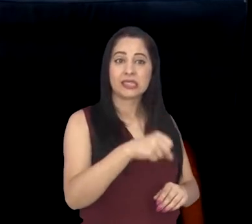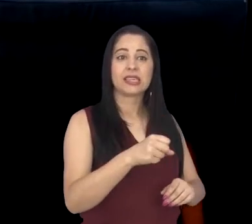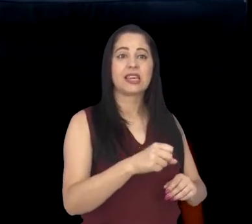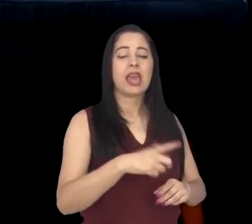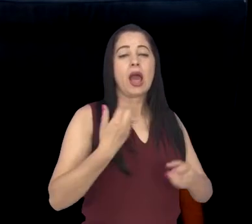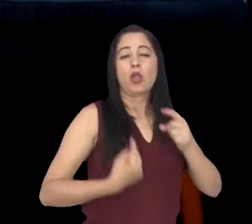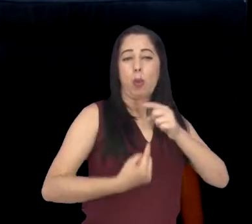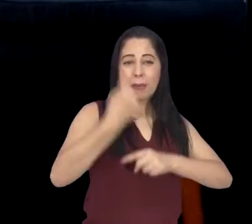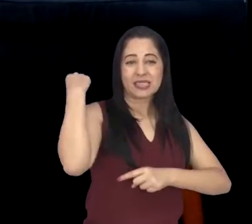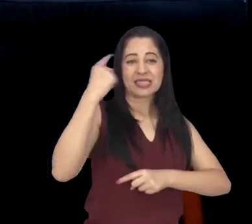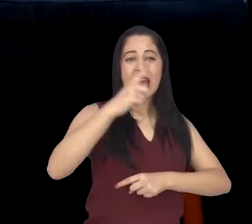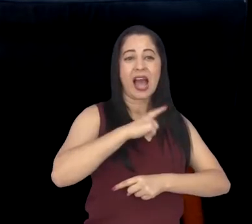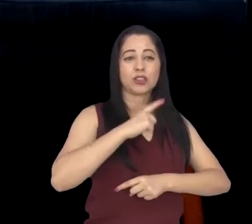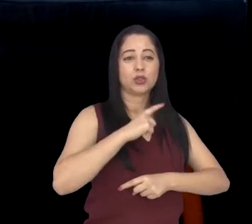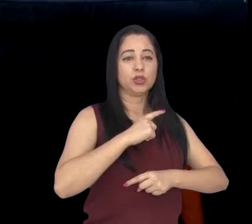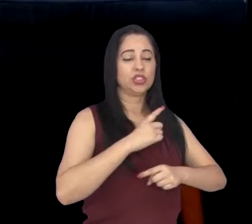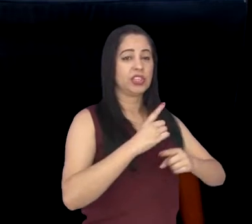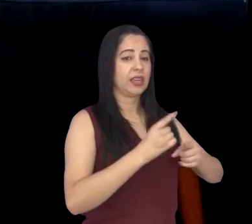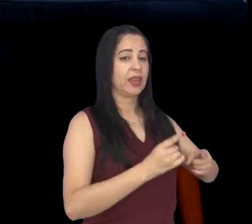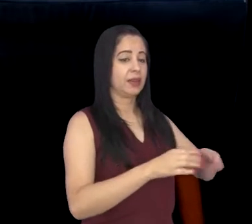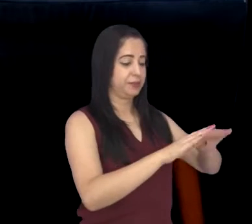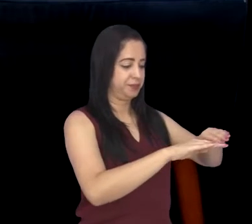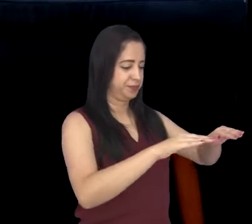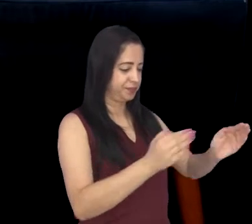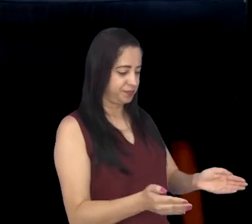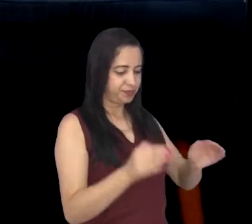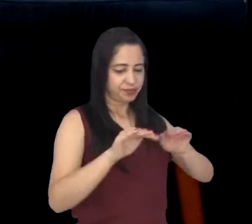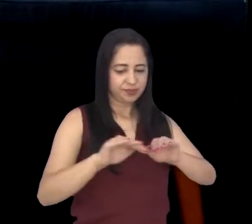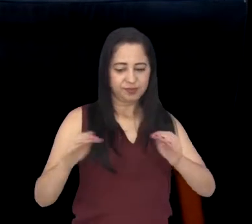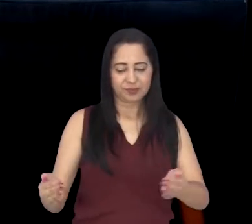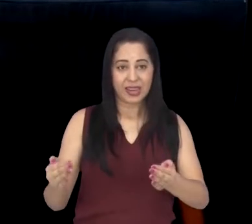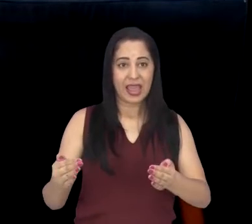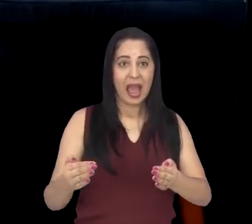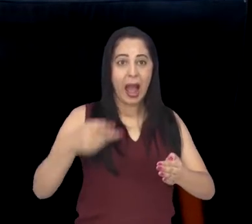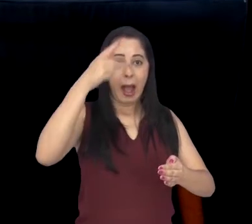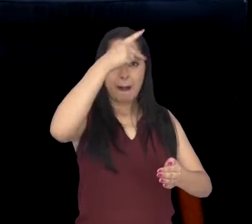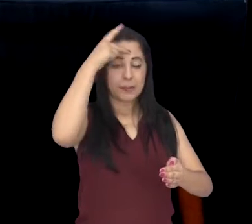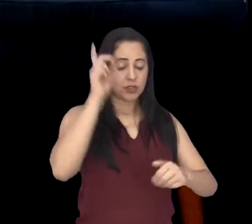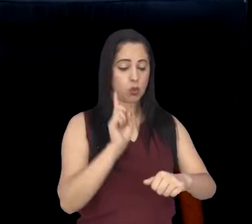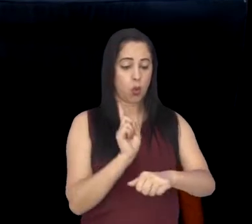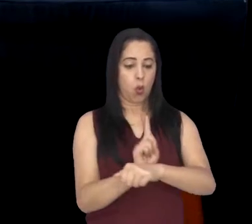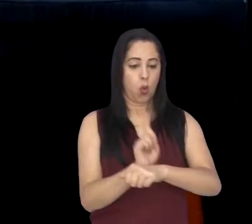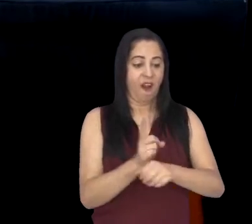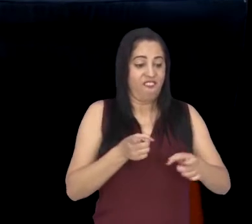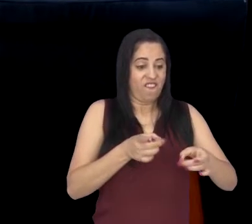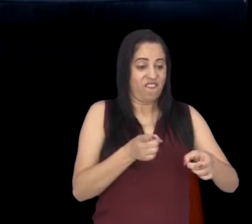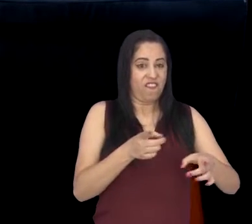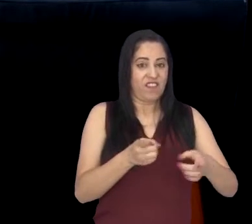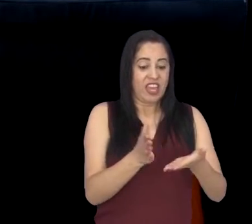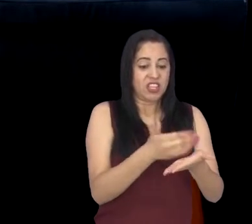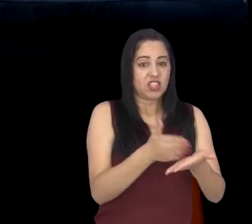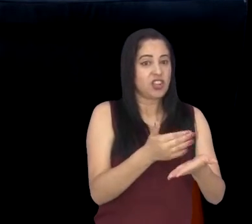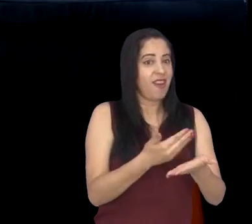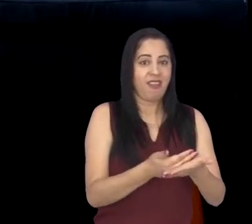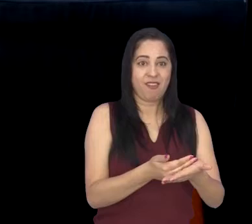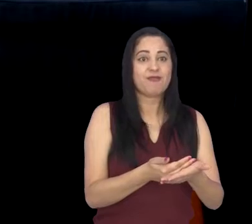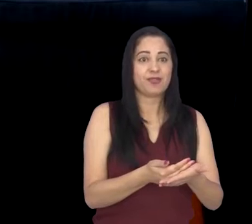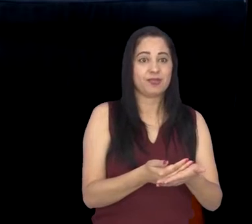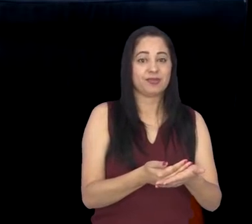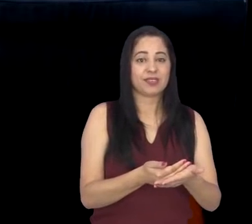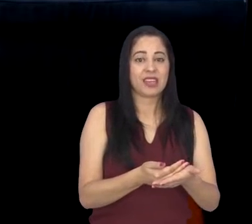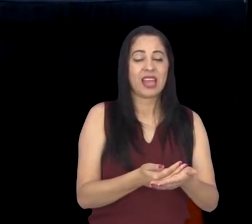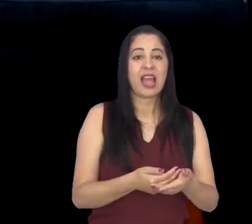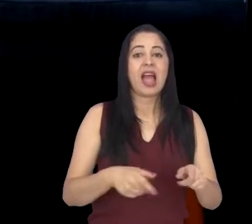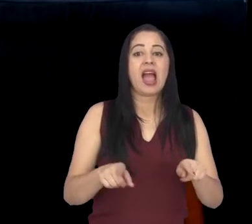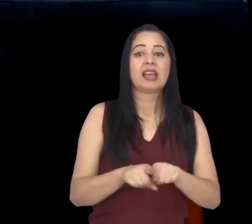literatura, que vendiam a Barça, batendo... Está me entendendo? Mundo da criança. E batia, o papai comprava tudo. Então,